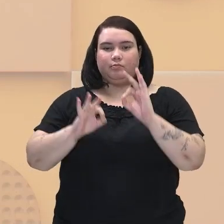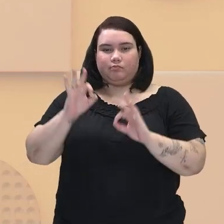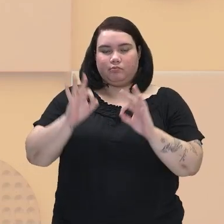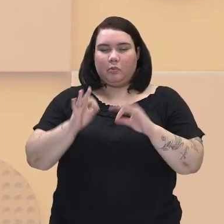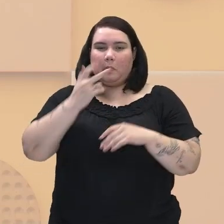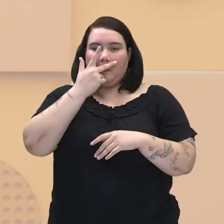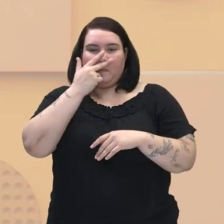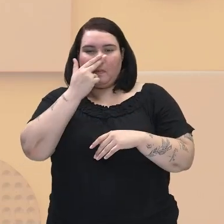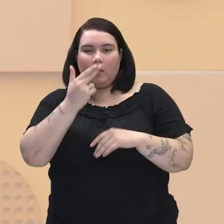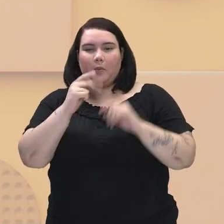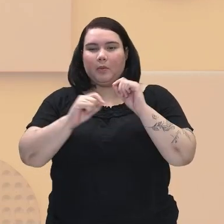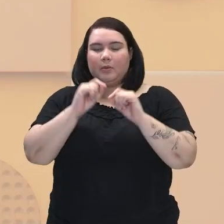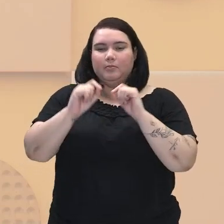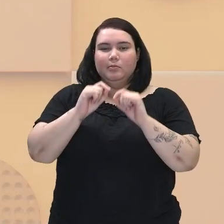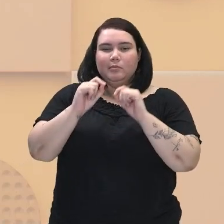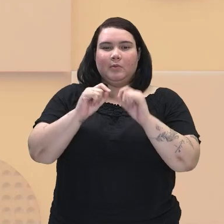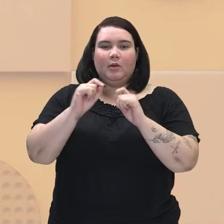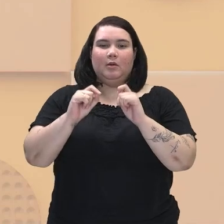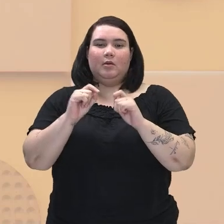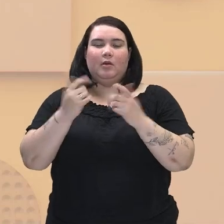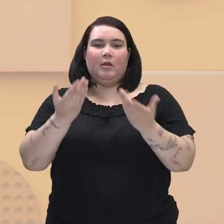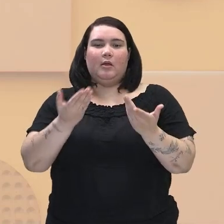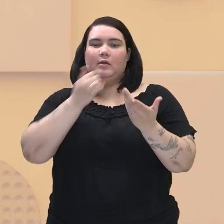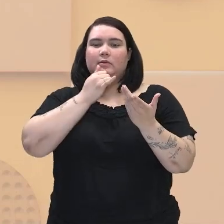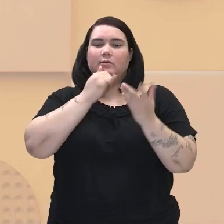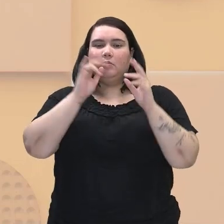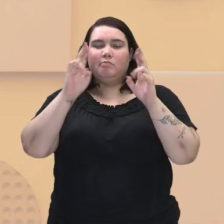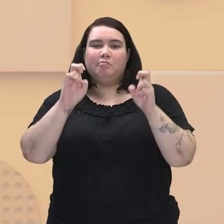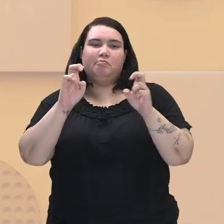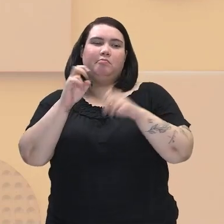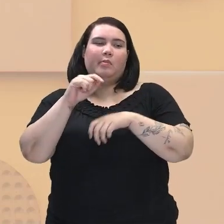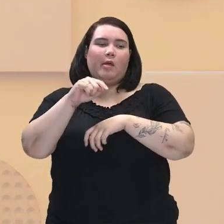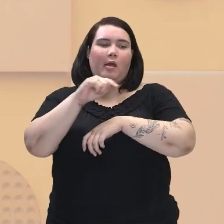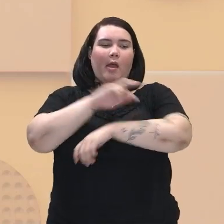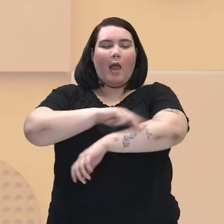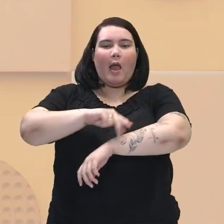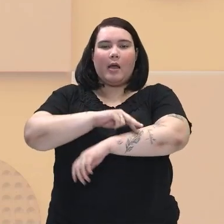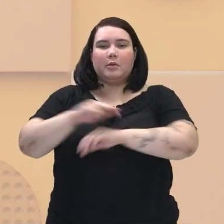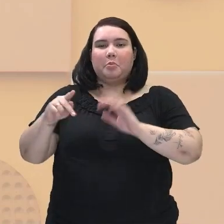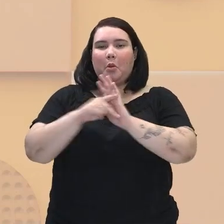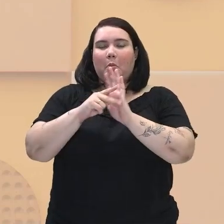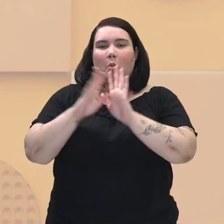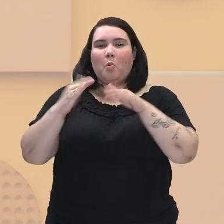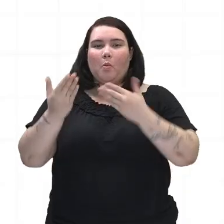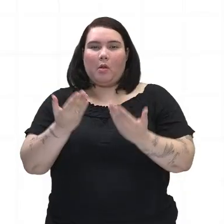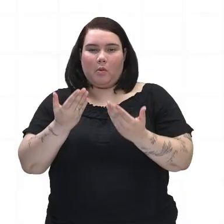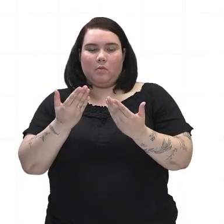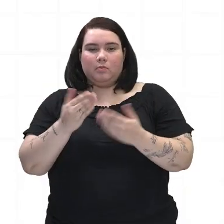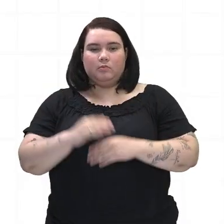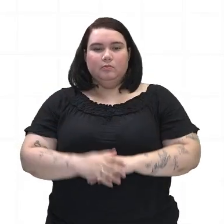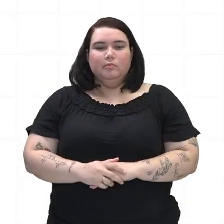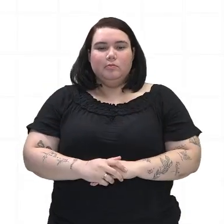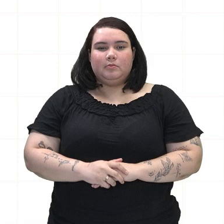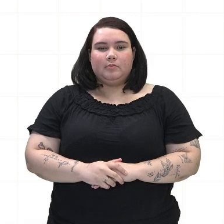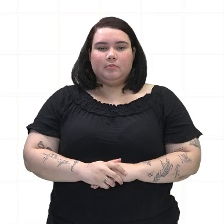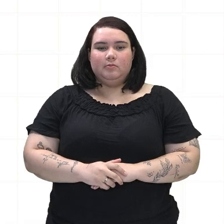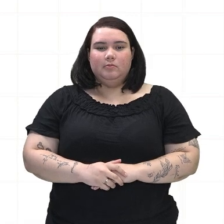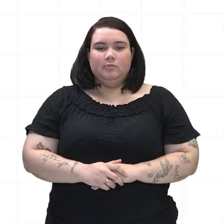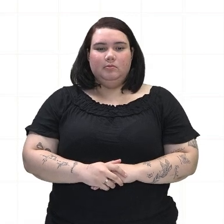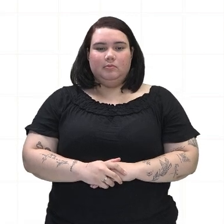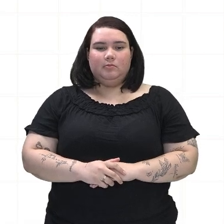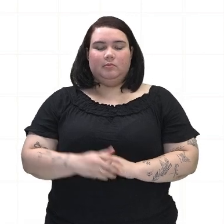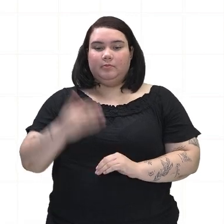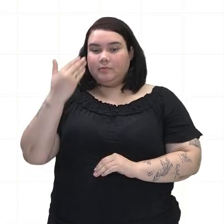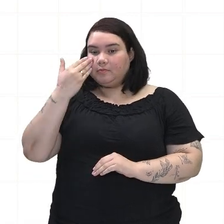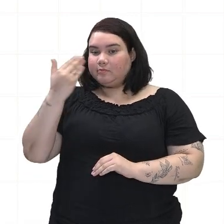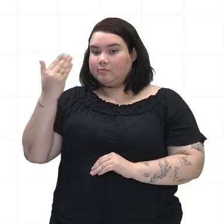de acordo a que raça você pertence. Observa aqui comigo na nossa pirâmide. A gente montou aqui uma pirâmide para